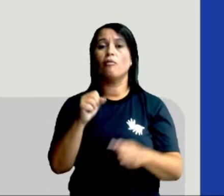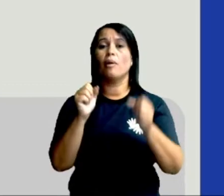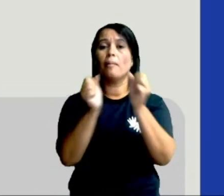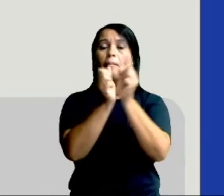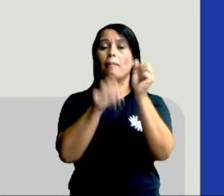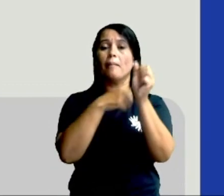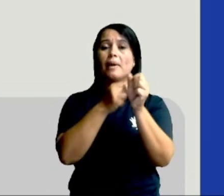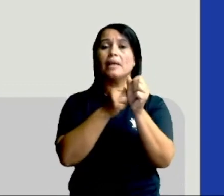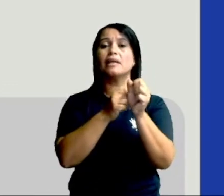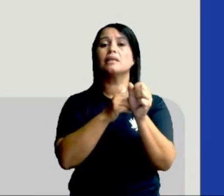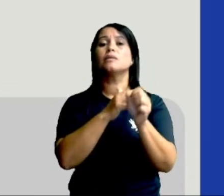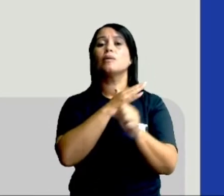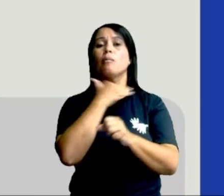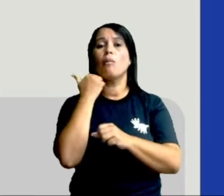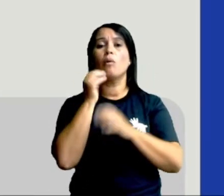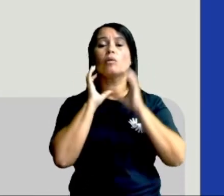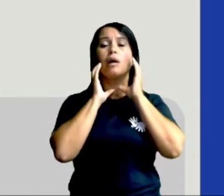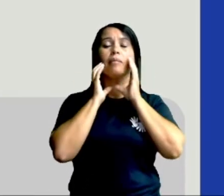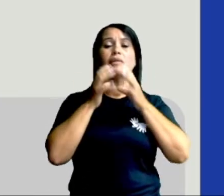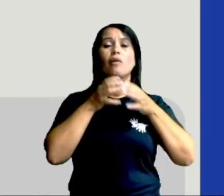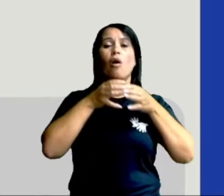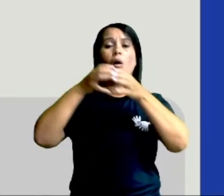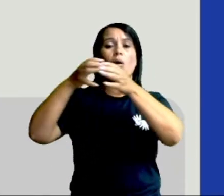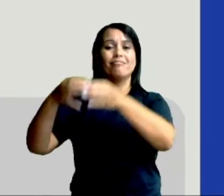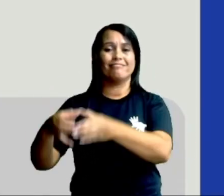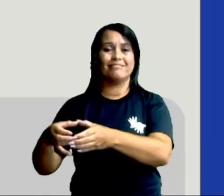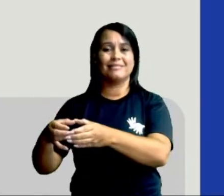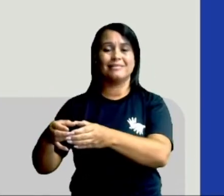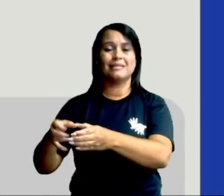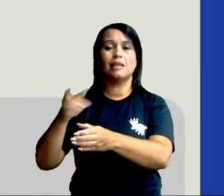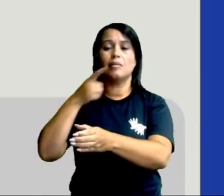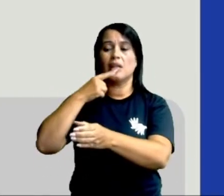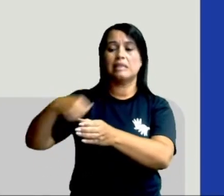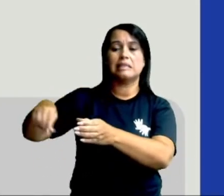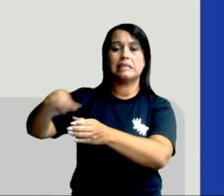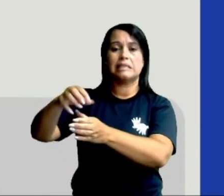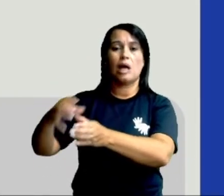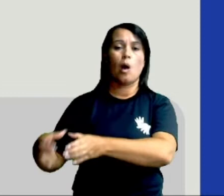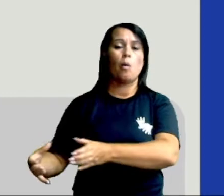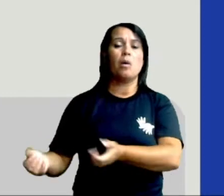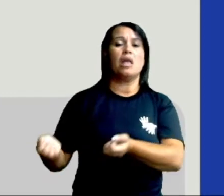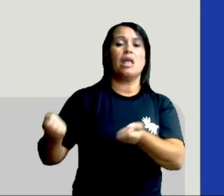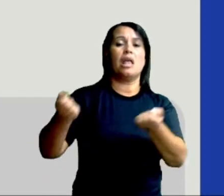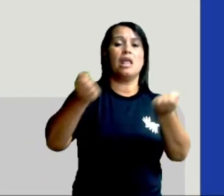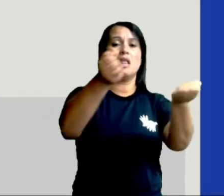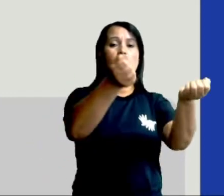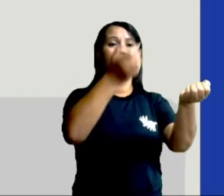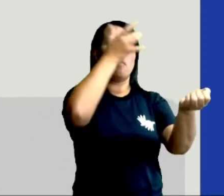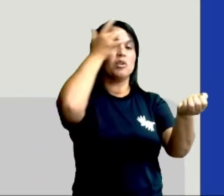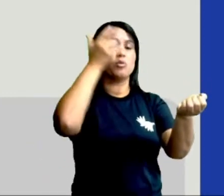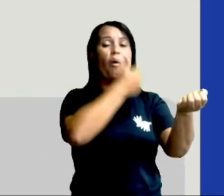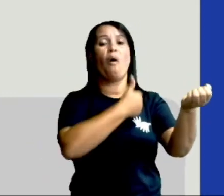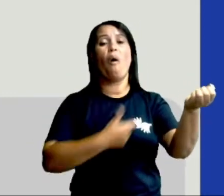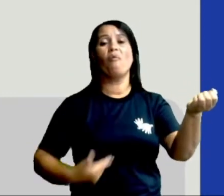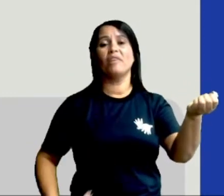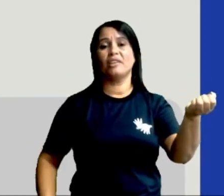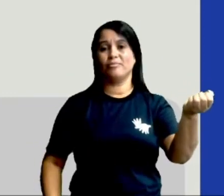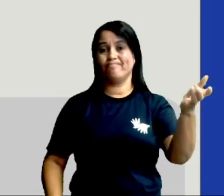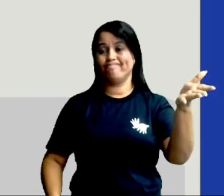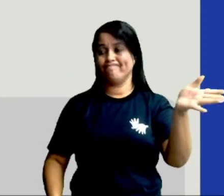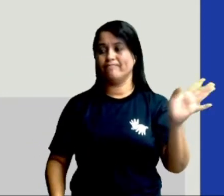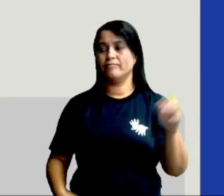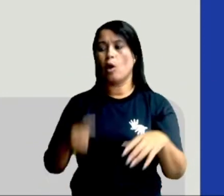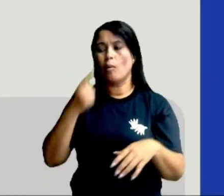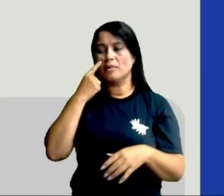cortada, salgada e levada ao governador da época, Melo e Castro. Então aqui abaixo vocês têm aí a imagem, né,